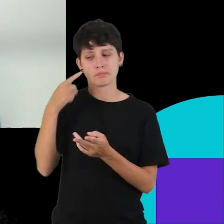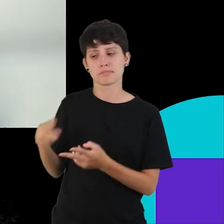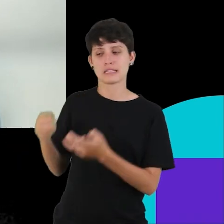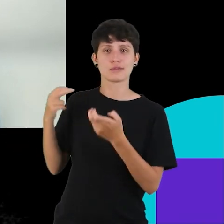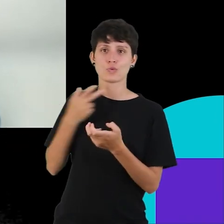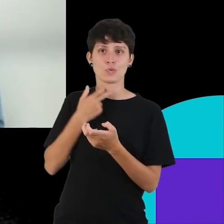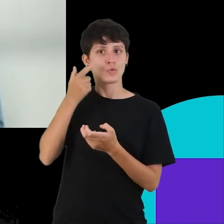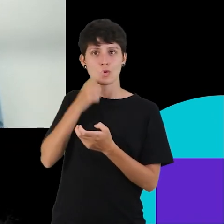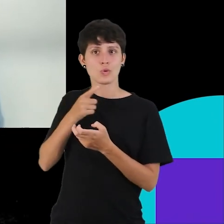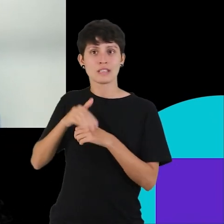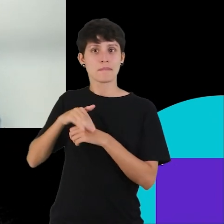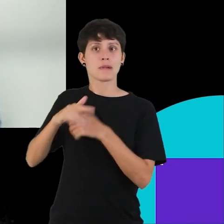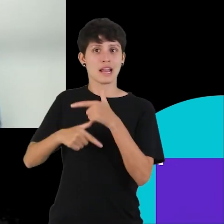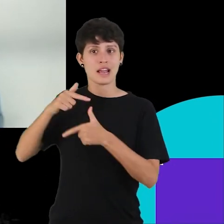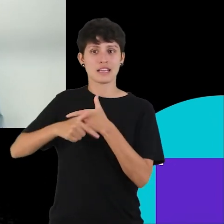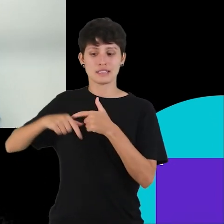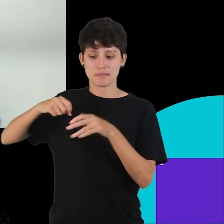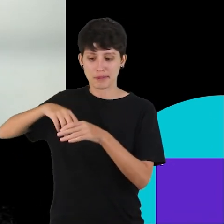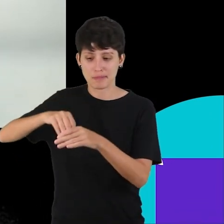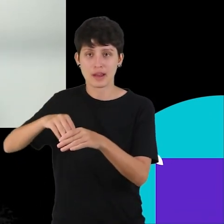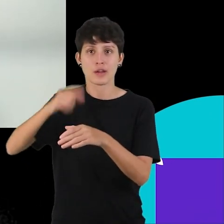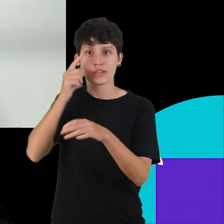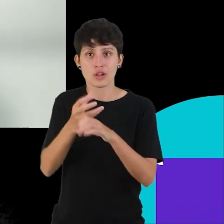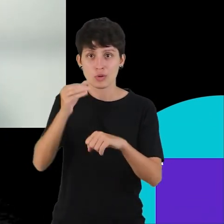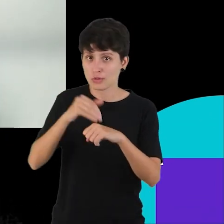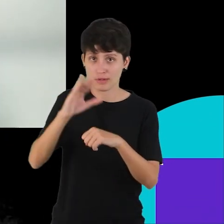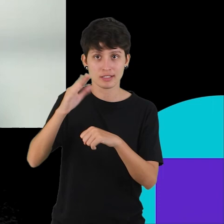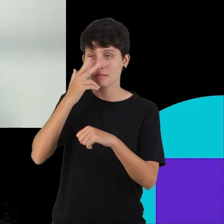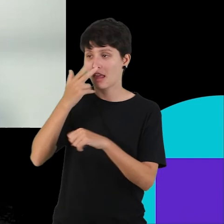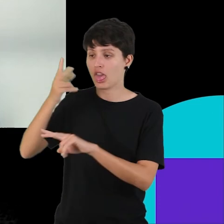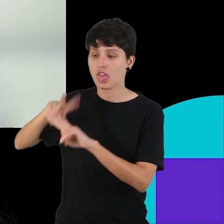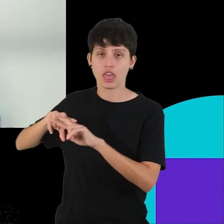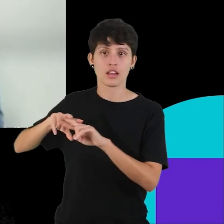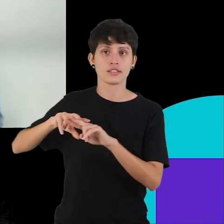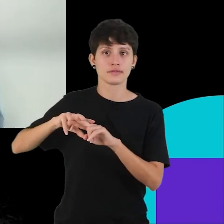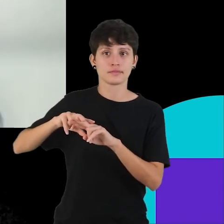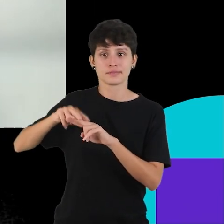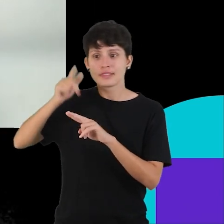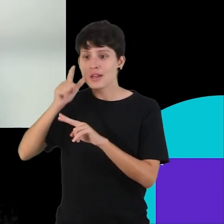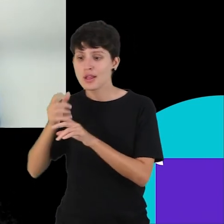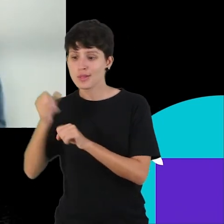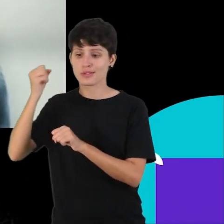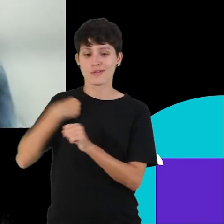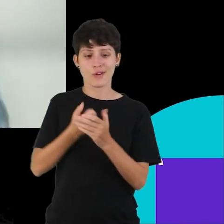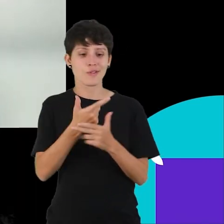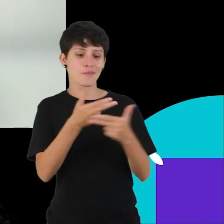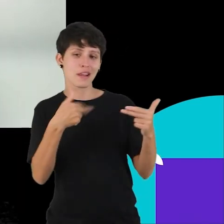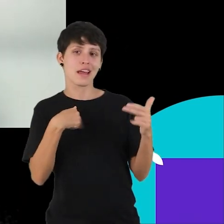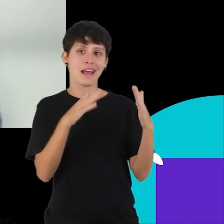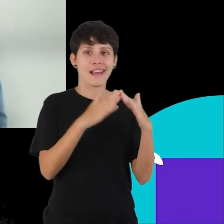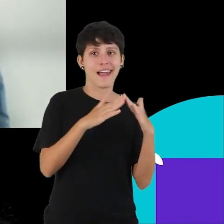foi se você tem aqui algum exemplo, começou a tocar aqui, se você tem algum exemplo na sua carreira, assim, de